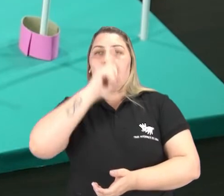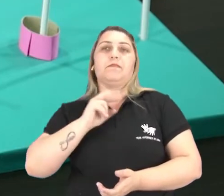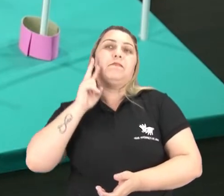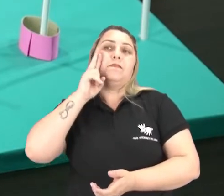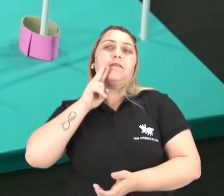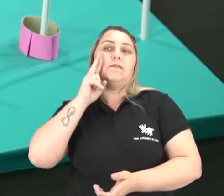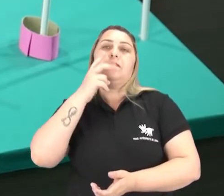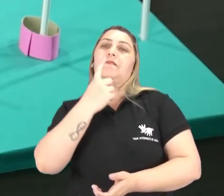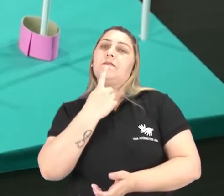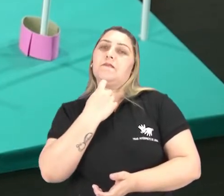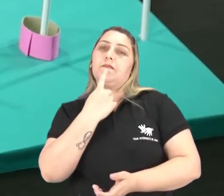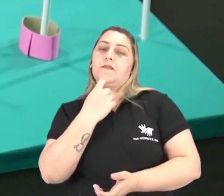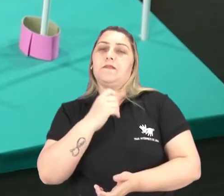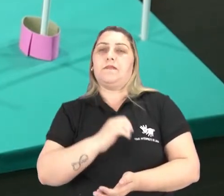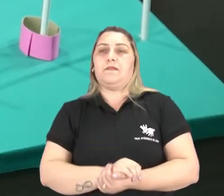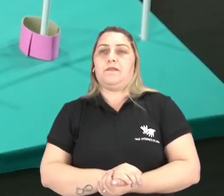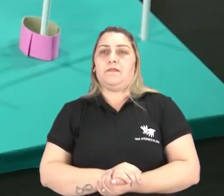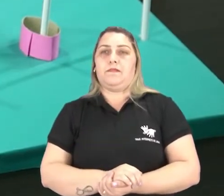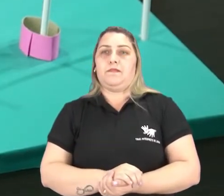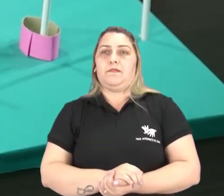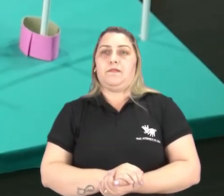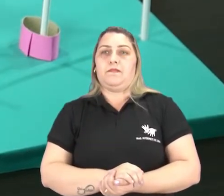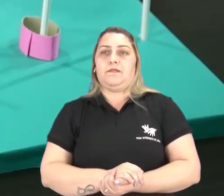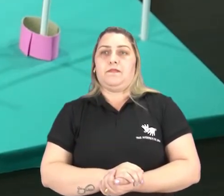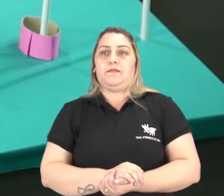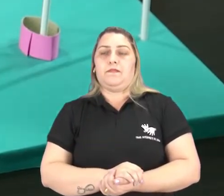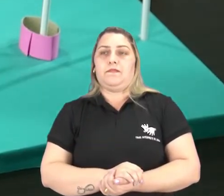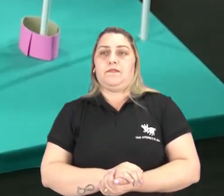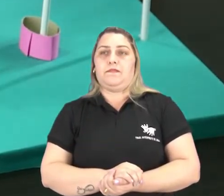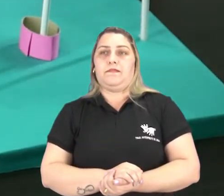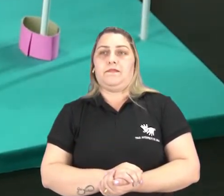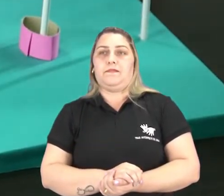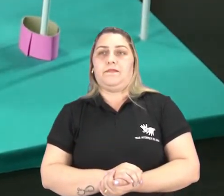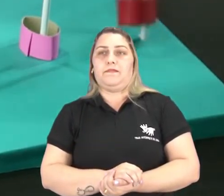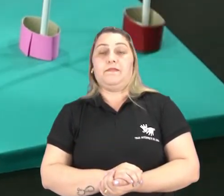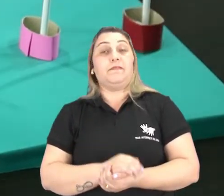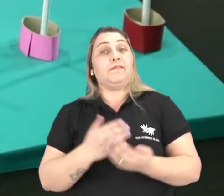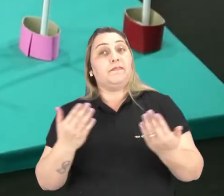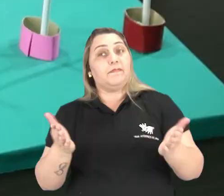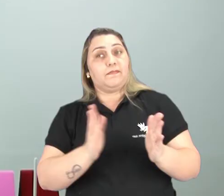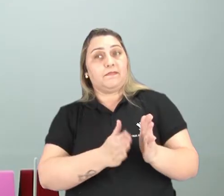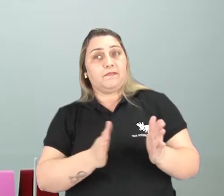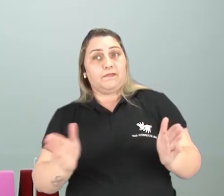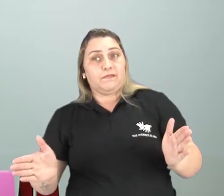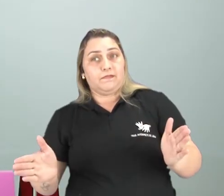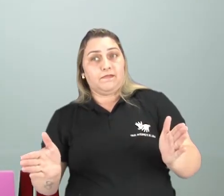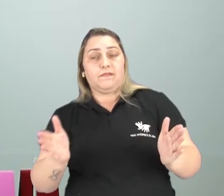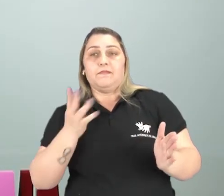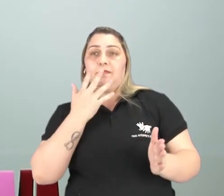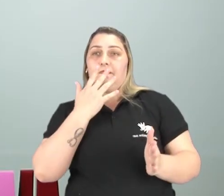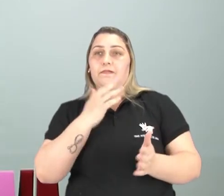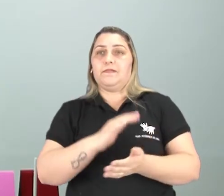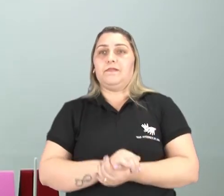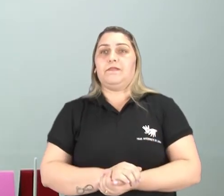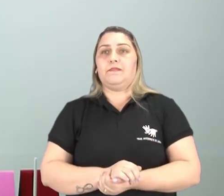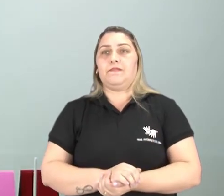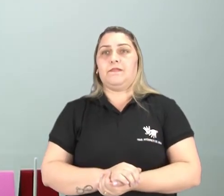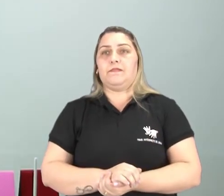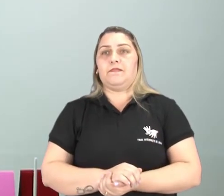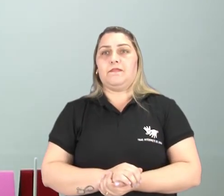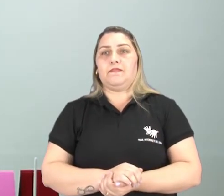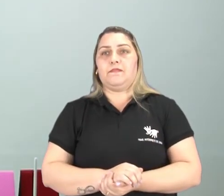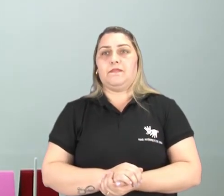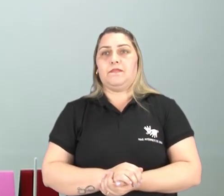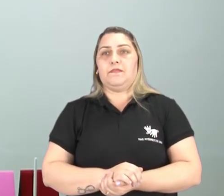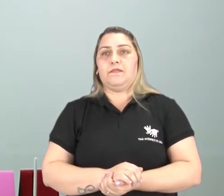vermelha azul amarelo rosa vermelho e nós completamos a nossa sequência de cores é